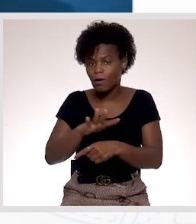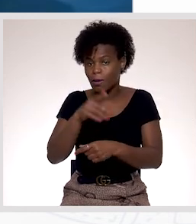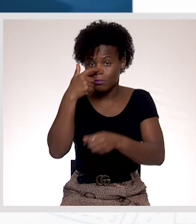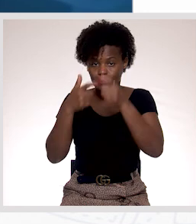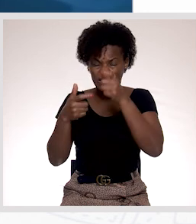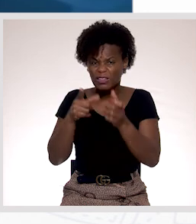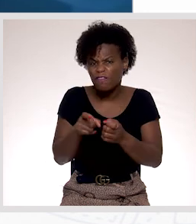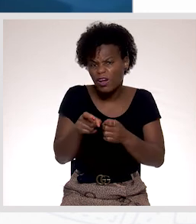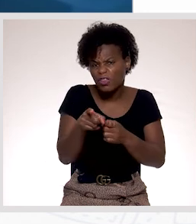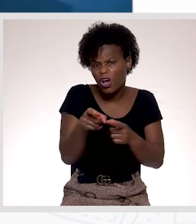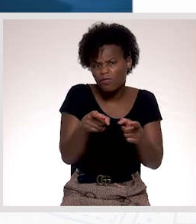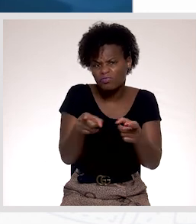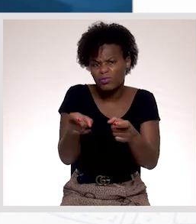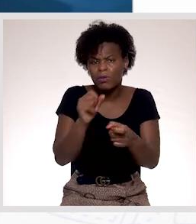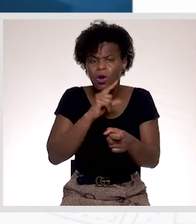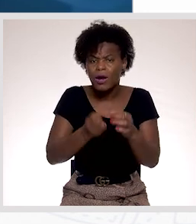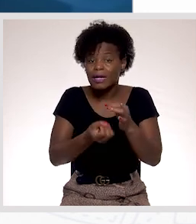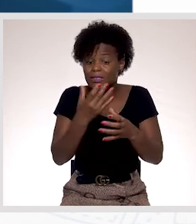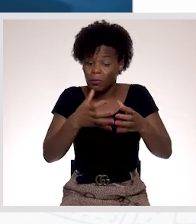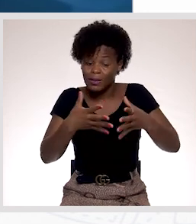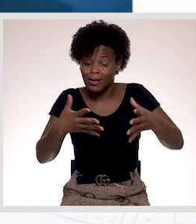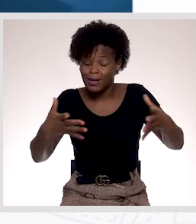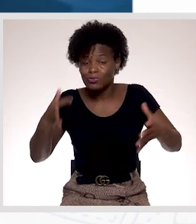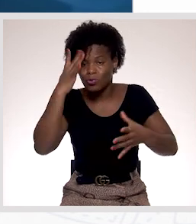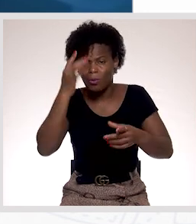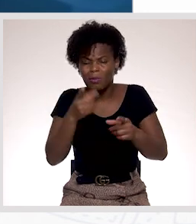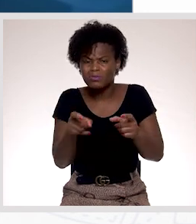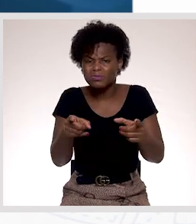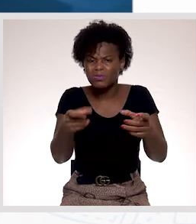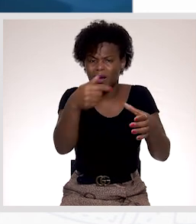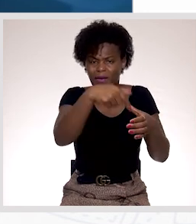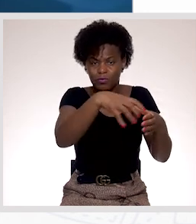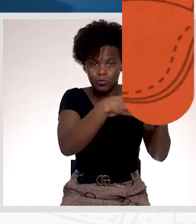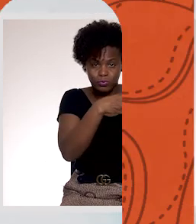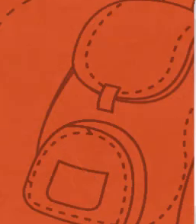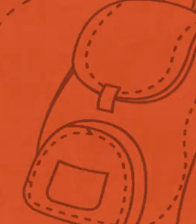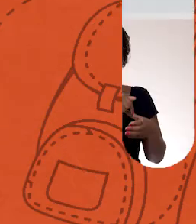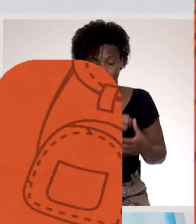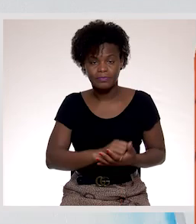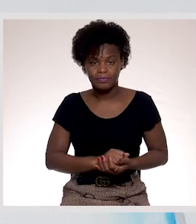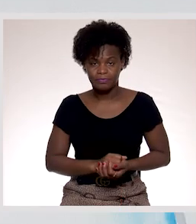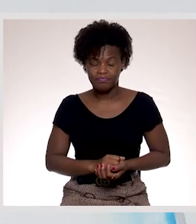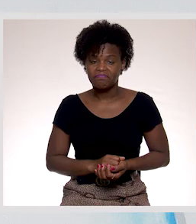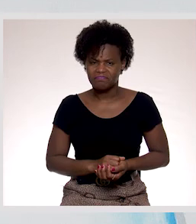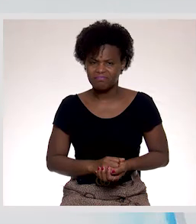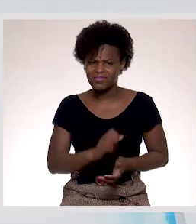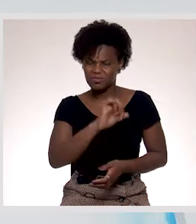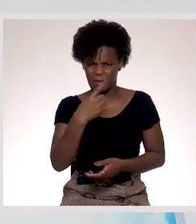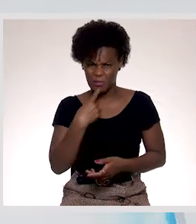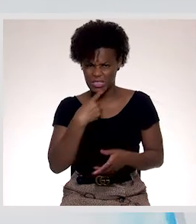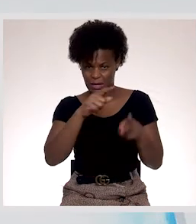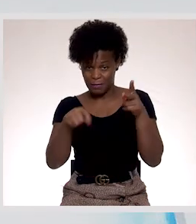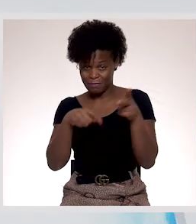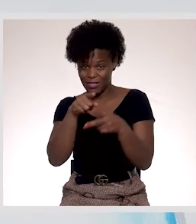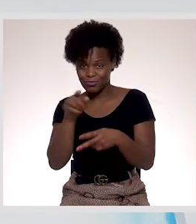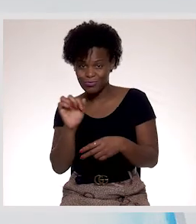as populações bacterianas podem crescer aumentando o número de indivíduos na colônia. Então, perceberam o